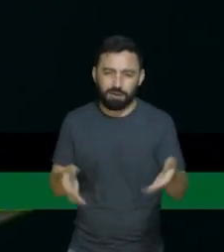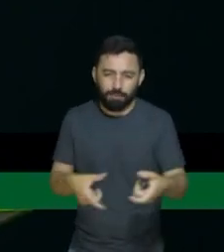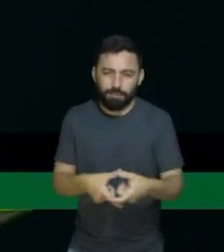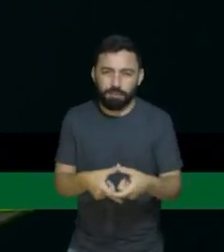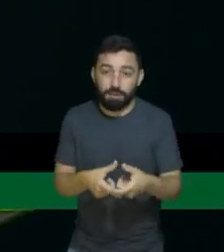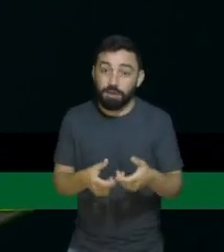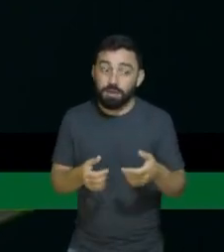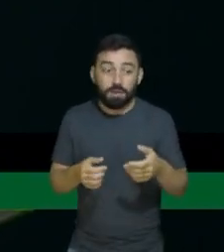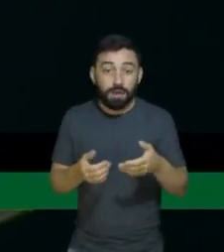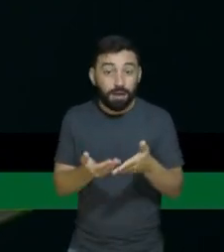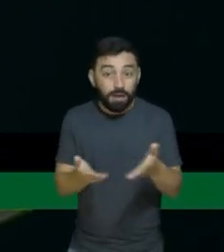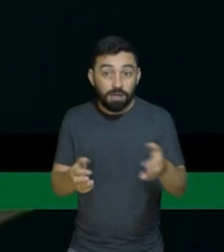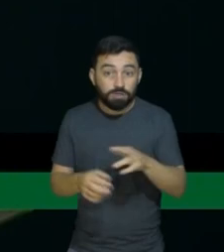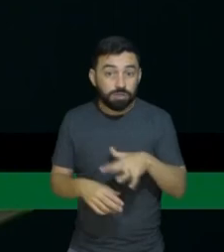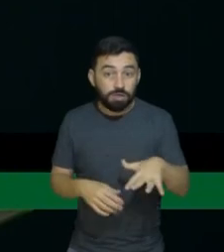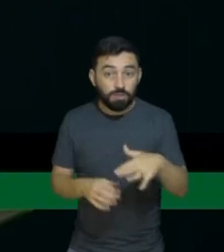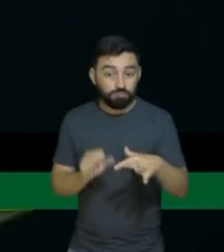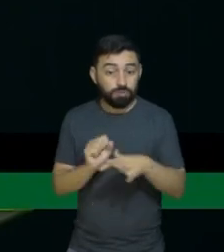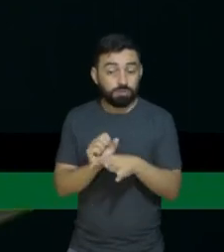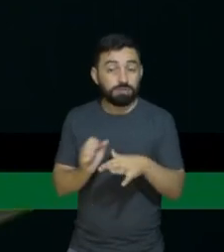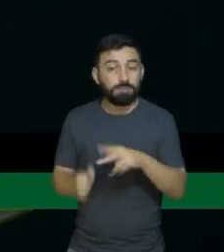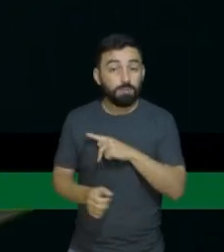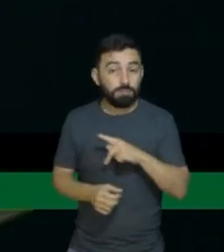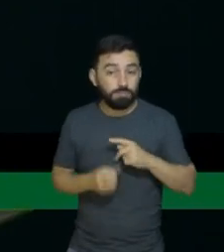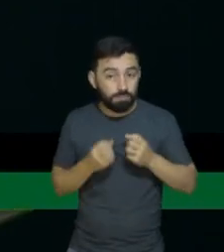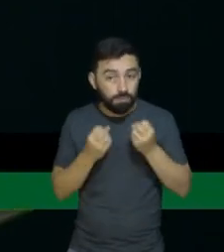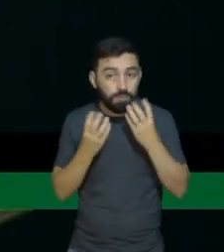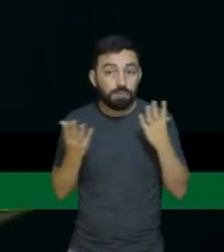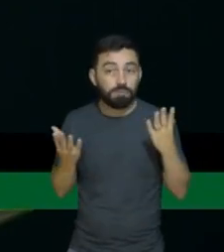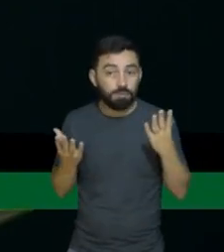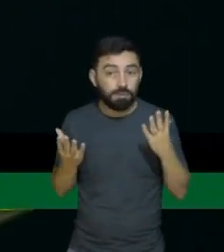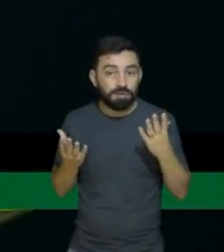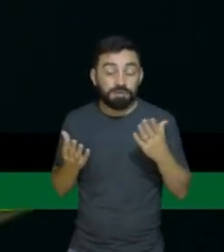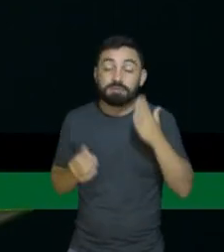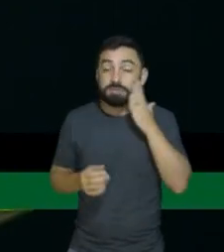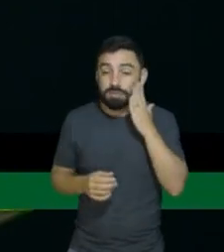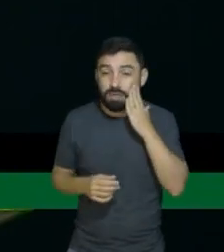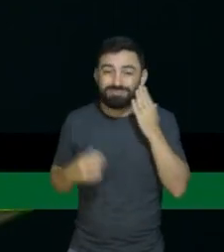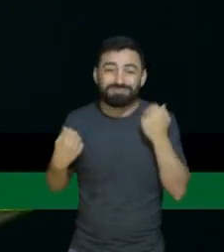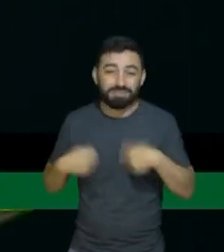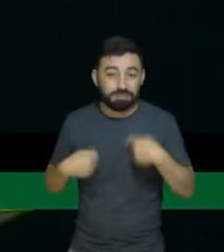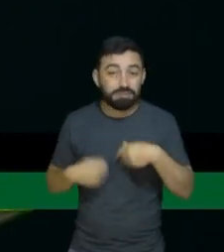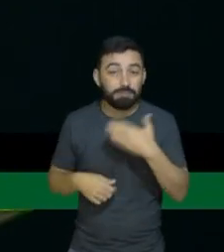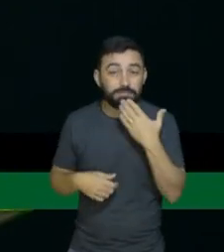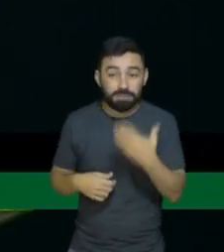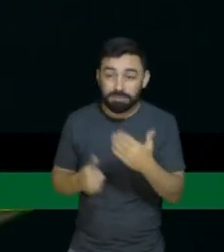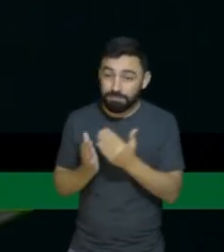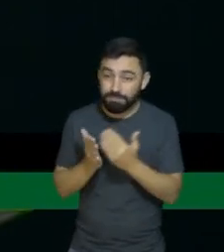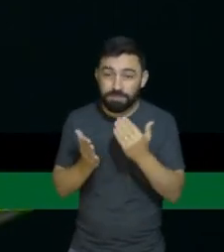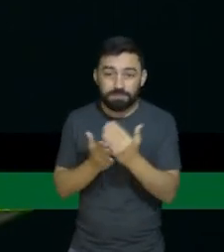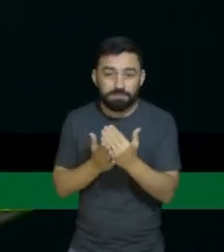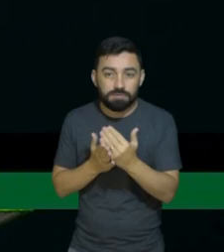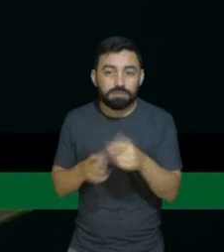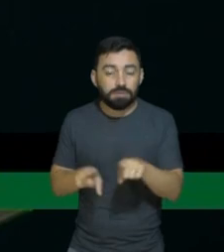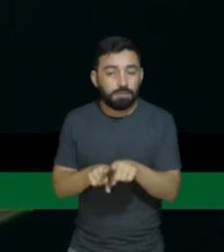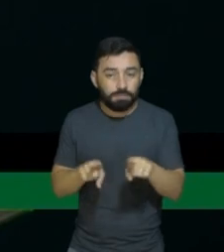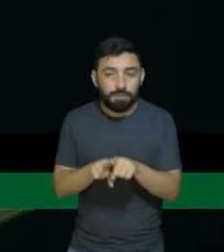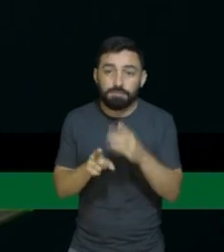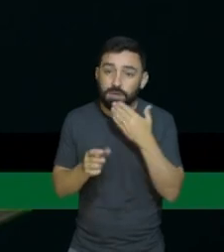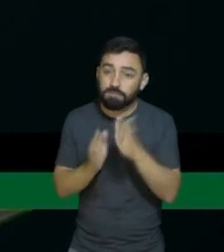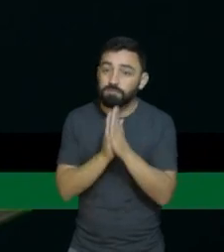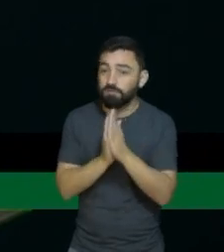índices da Segurança Pública sabemos que é uma demanda histórica mas também solicitamos o